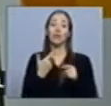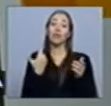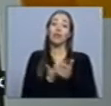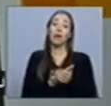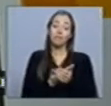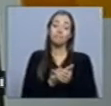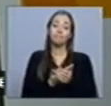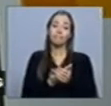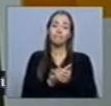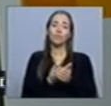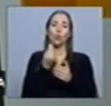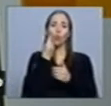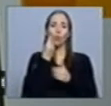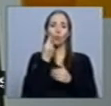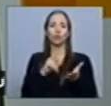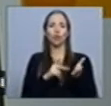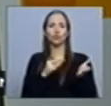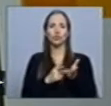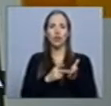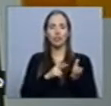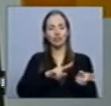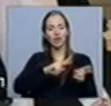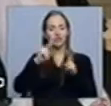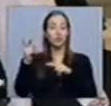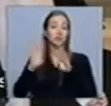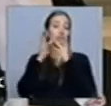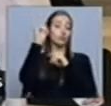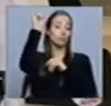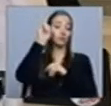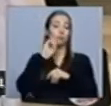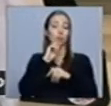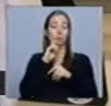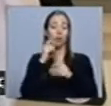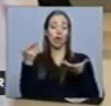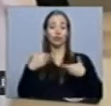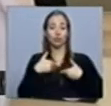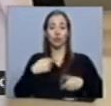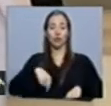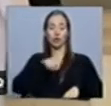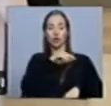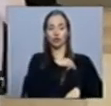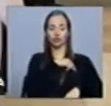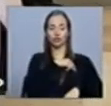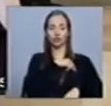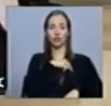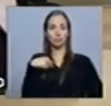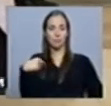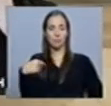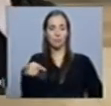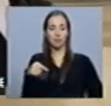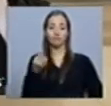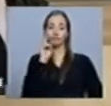como a transferência tecnológica, de como o espaço pode claramente ajudar-nos no nosso dia-a-dia. Eis a